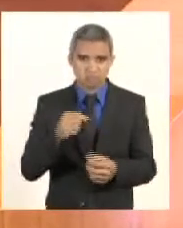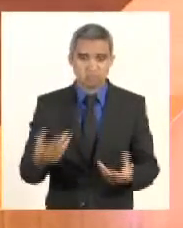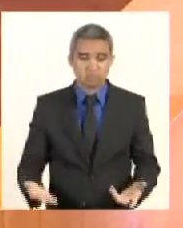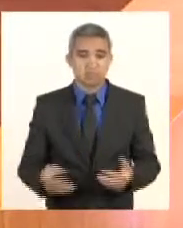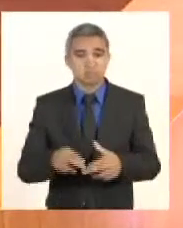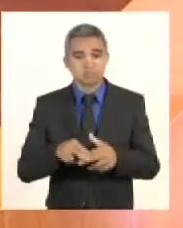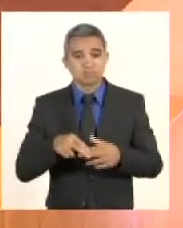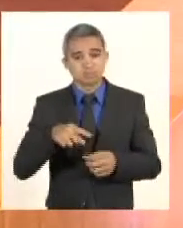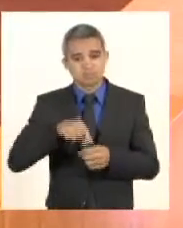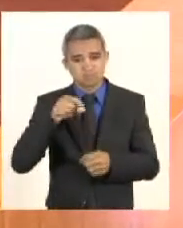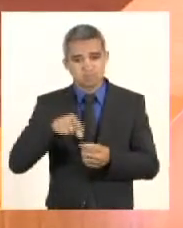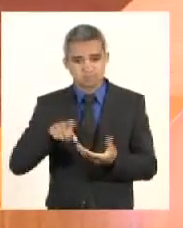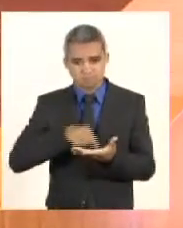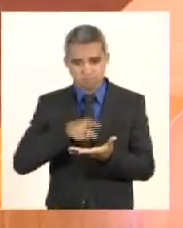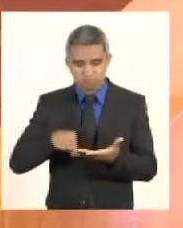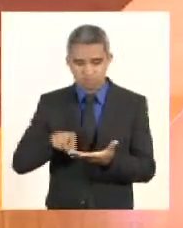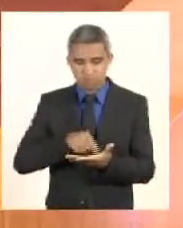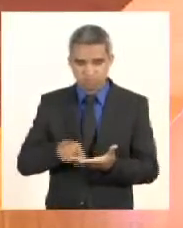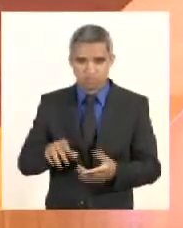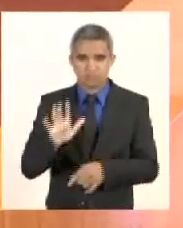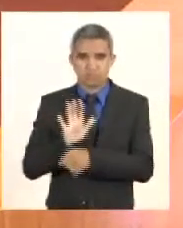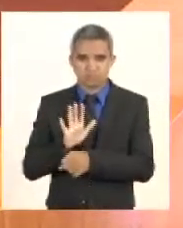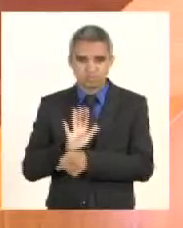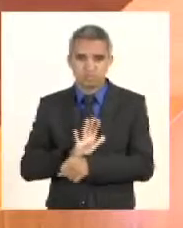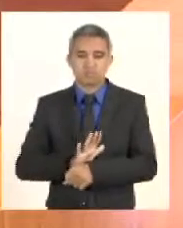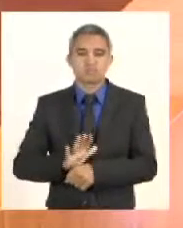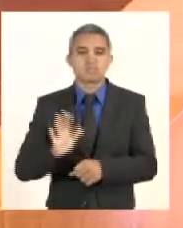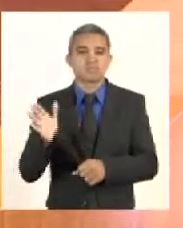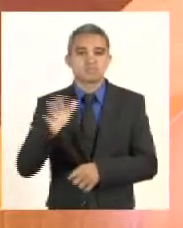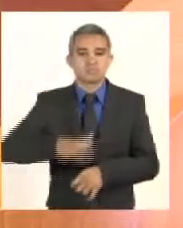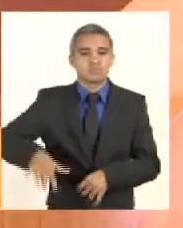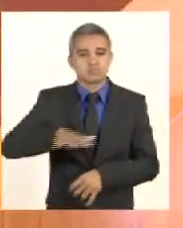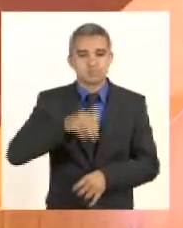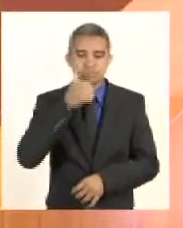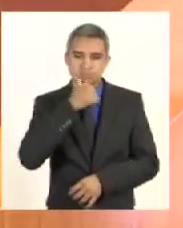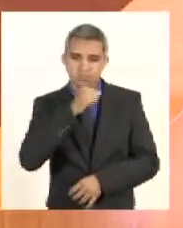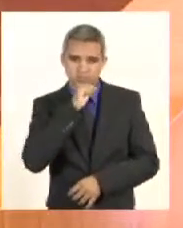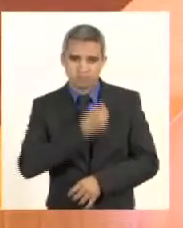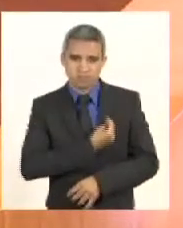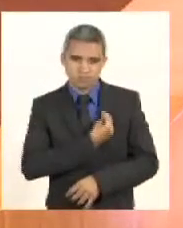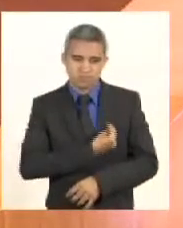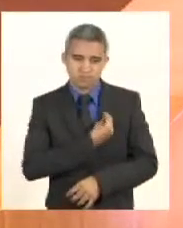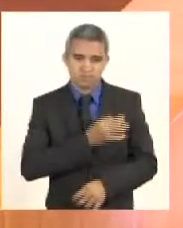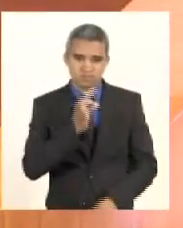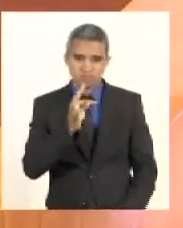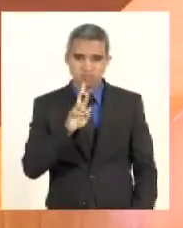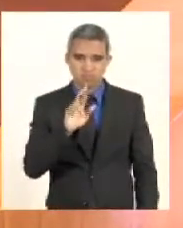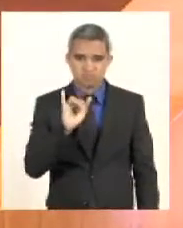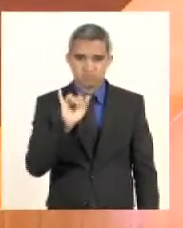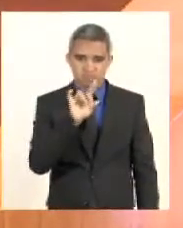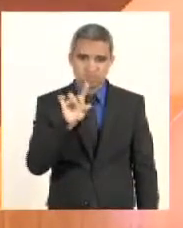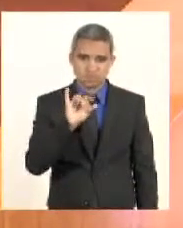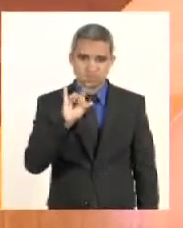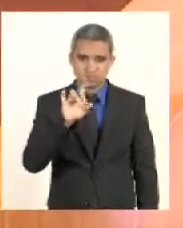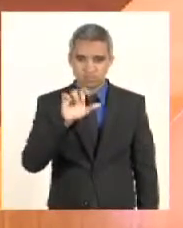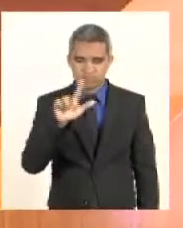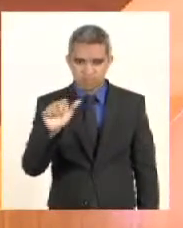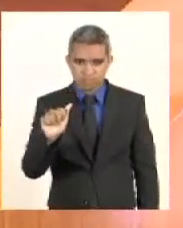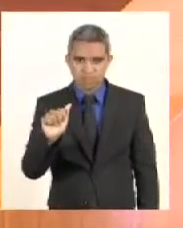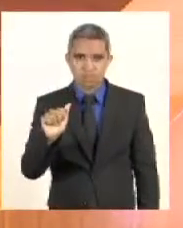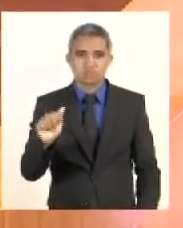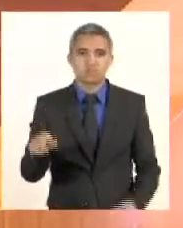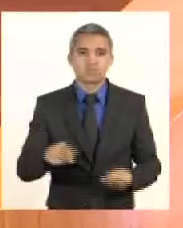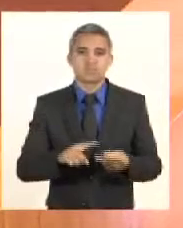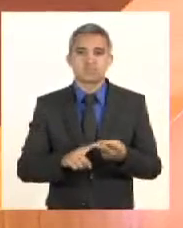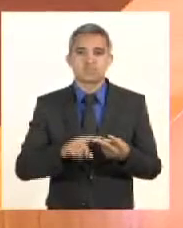o entretenimento, uma tarde saudável a todas as mães de Trizidela do Vale. No caso do município de Esperantinópolis, graças